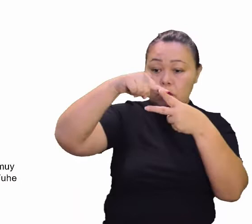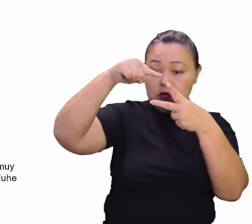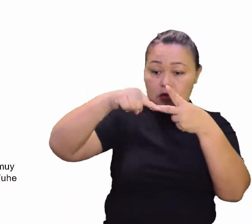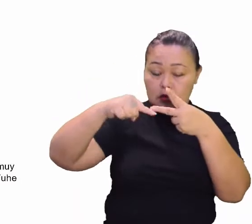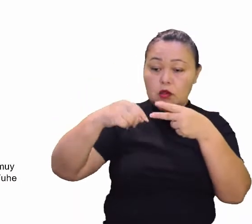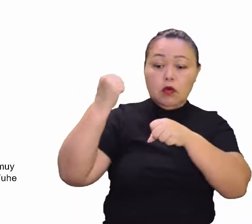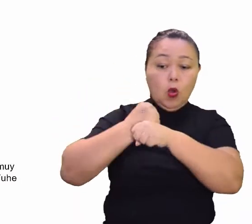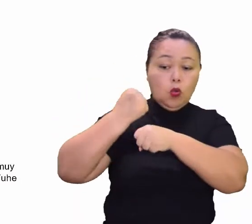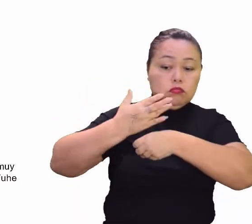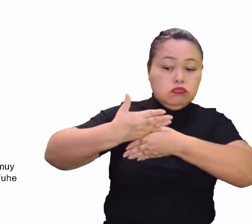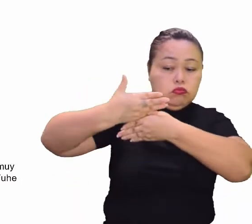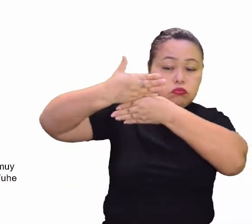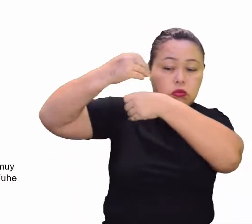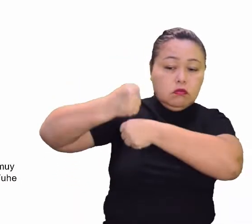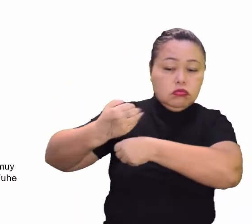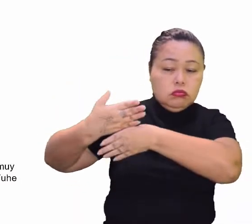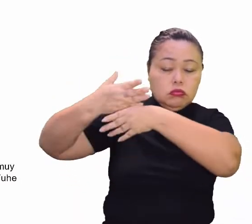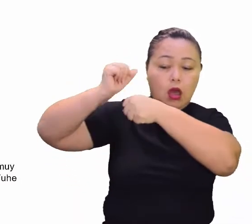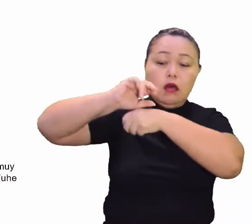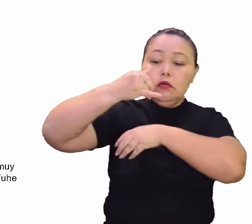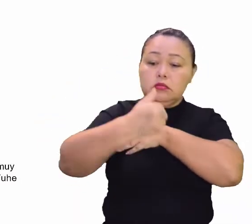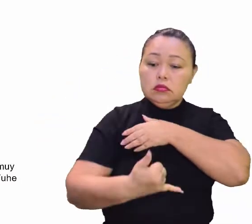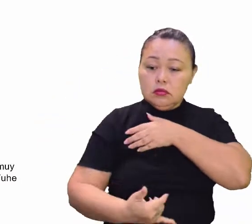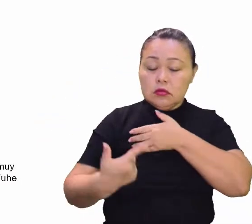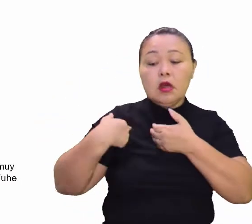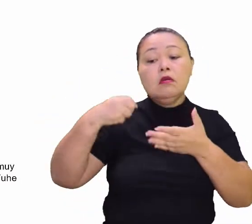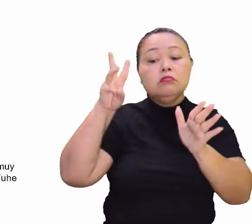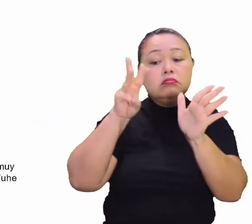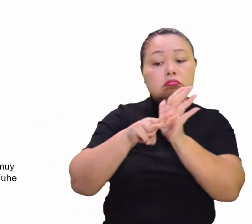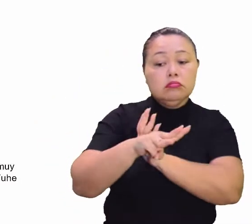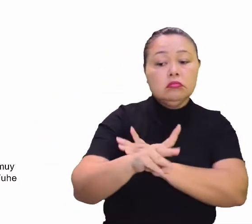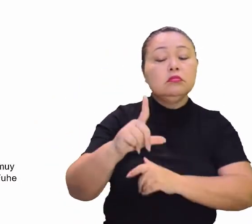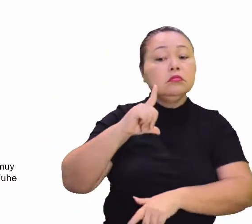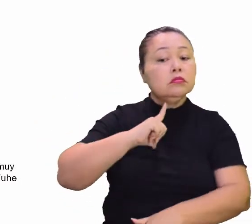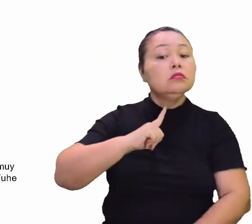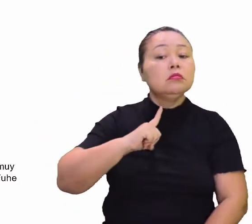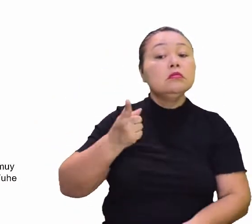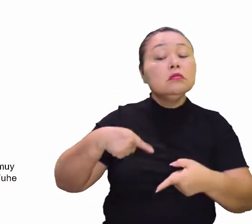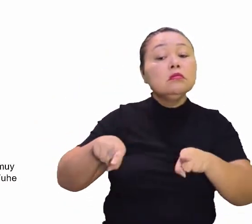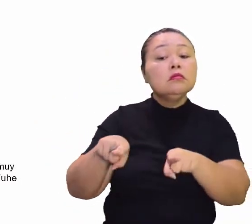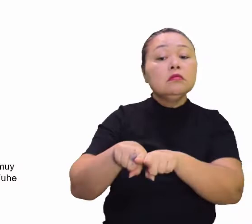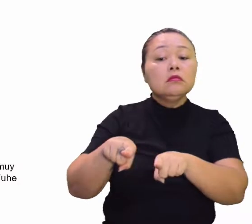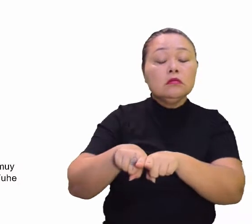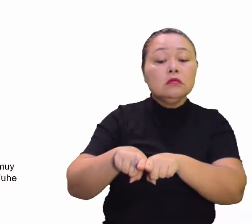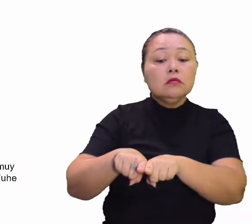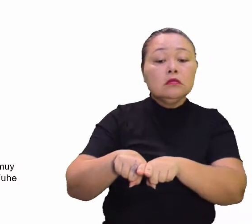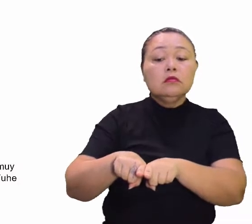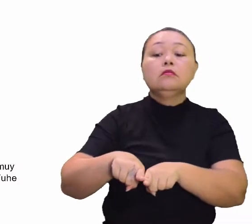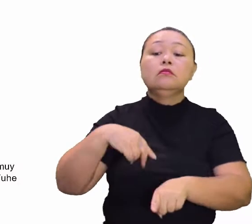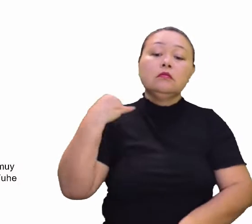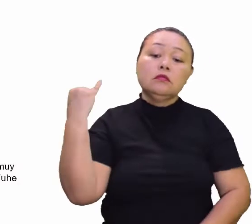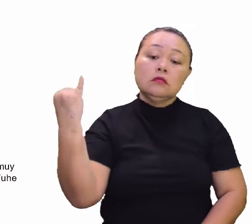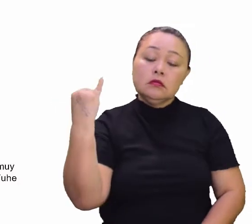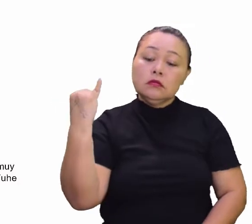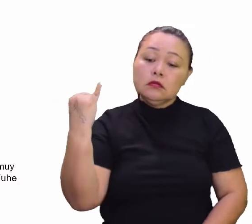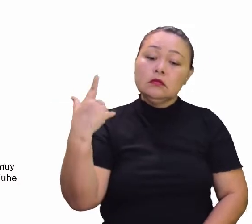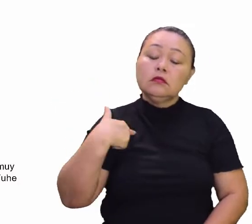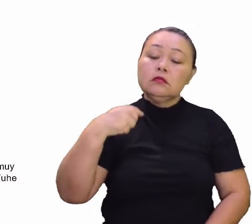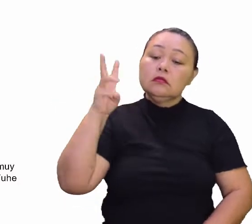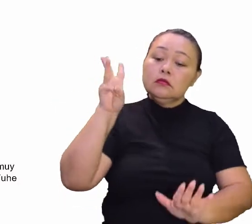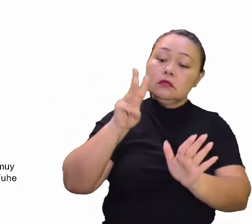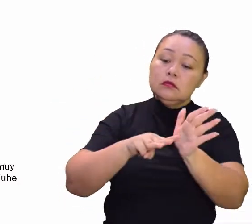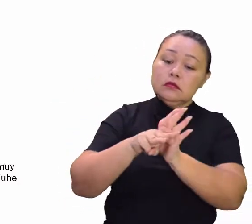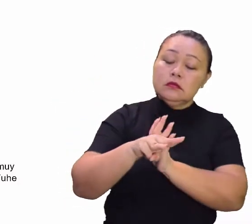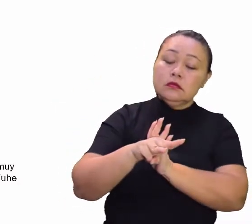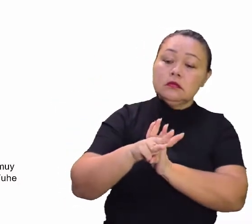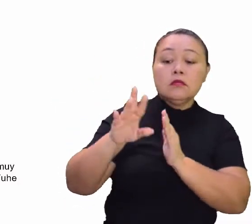usinas construídas aqui no rio Madeira. E a gente tem a questão também da importância do Madeira, como você falou